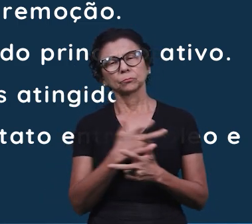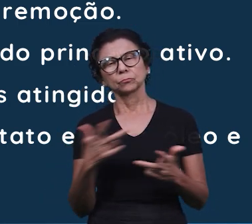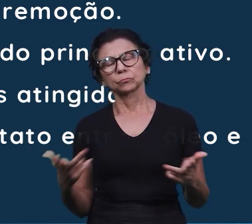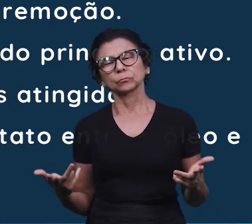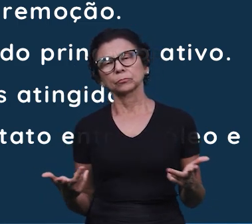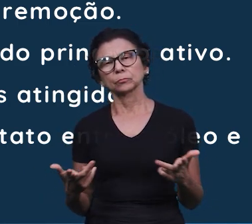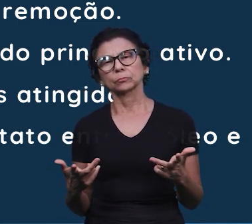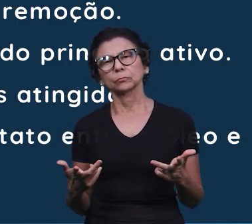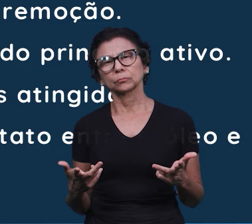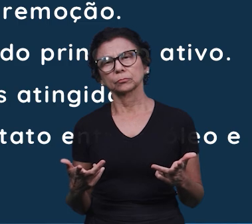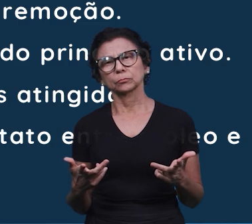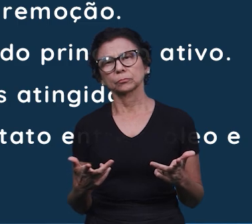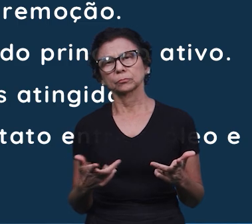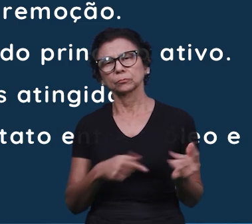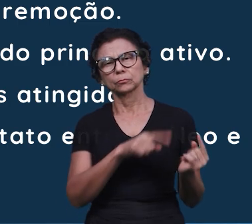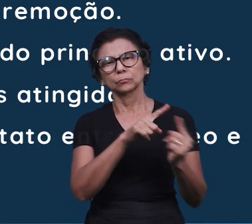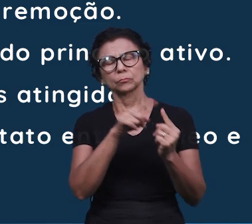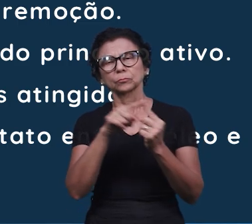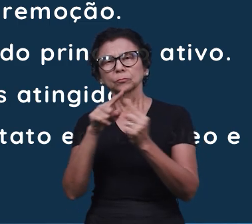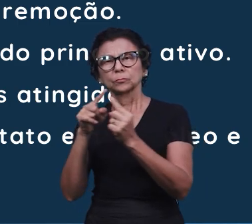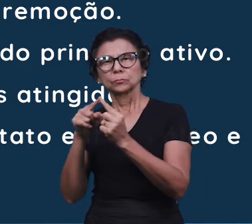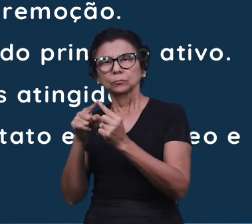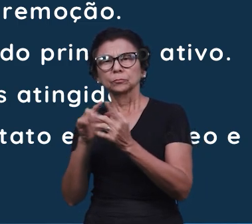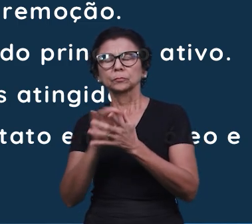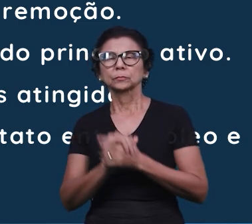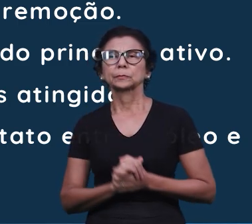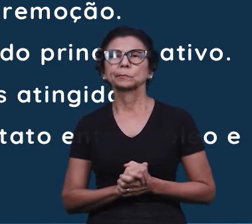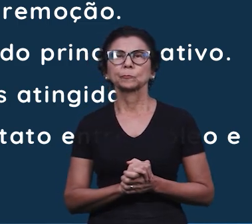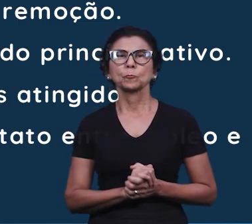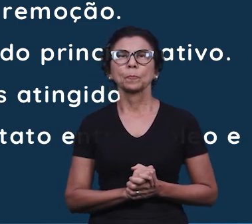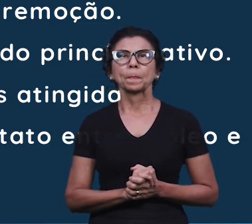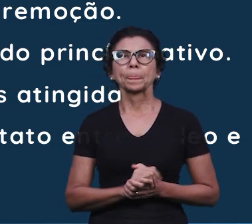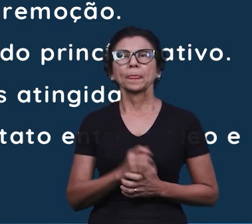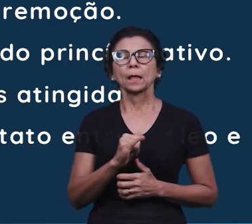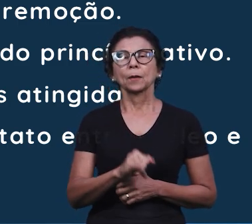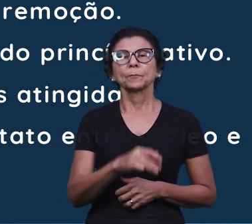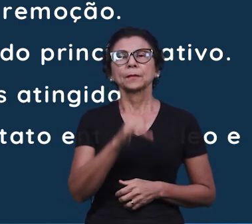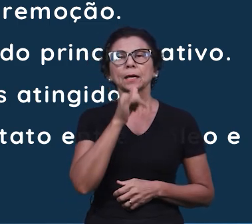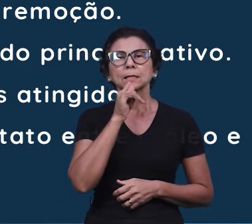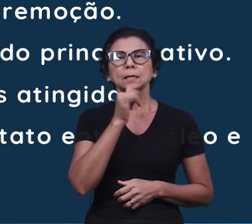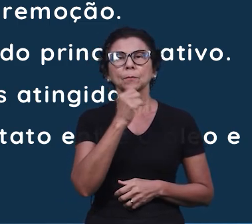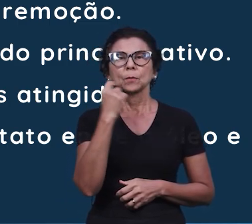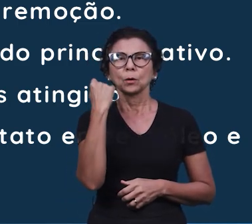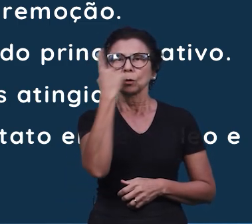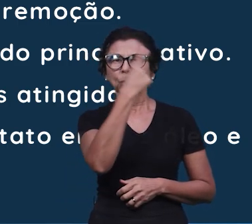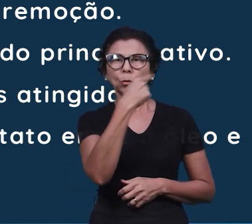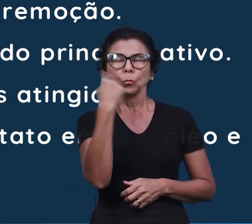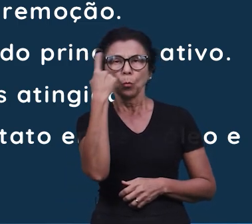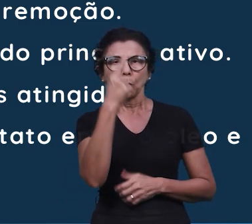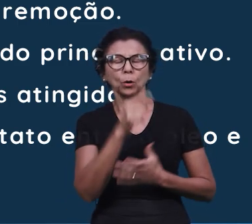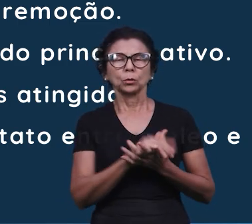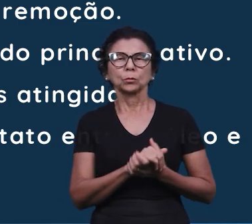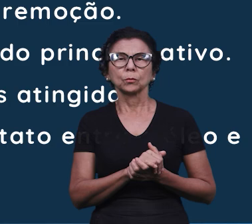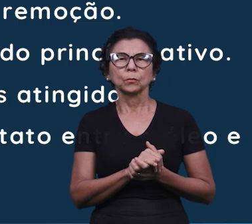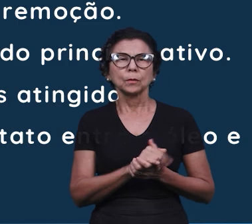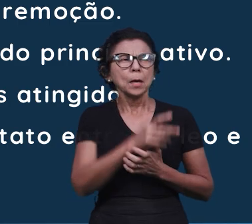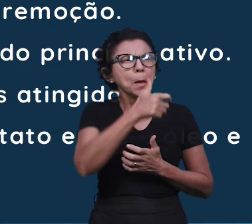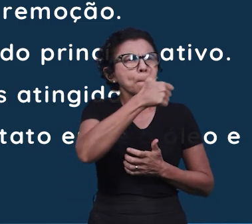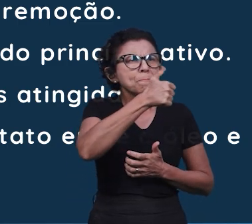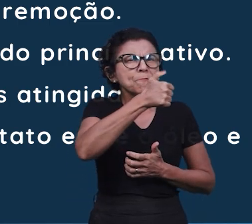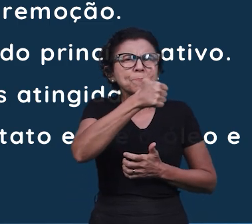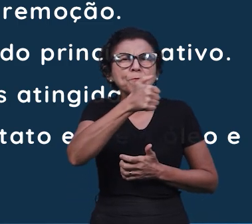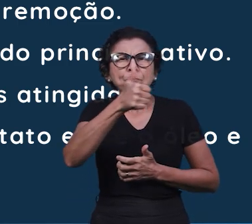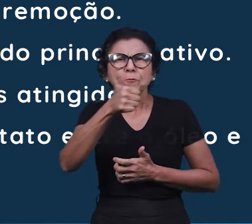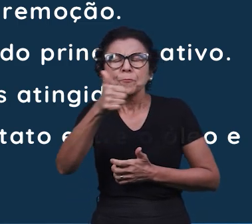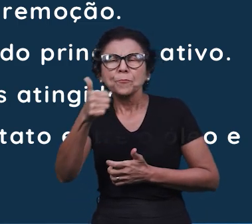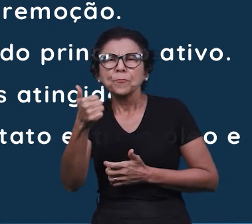nervosas. Quando uma pessoa é atingida com spray de pimenta nos olhos ou na pele, a lavagem da